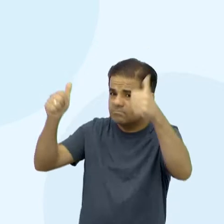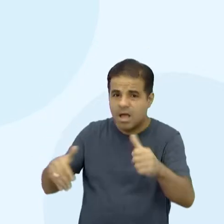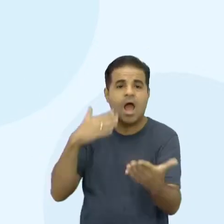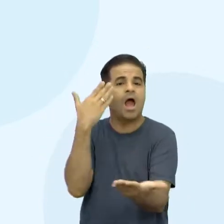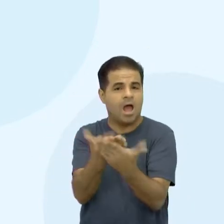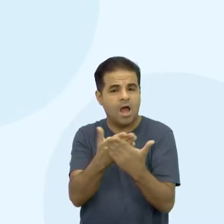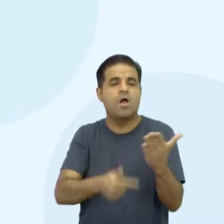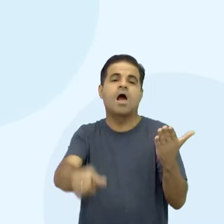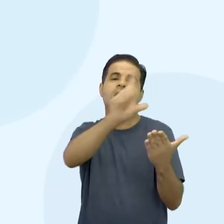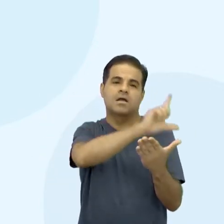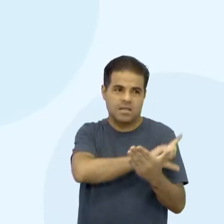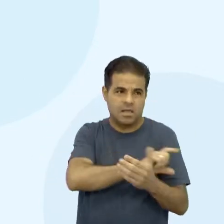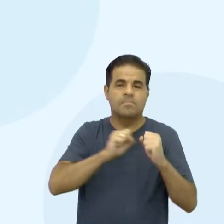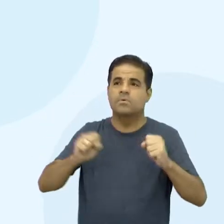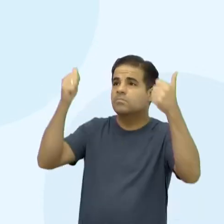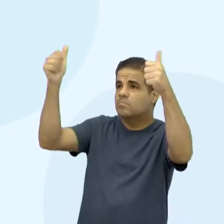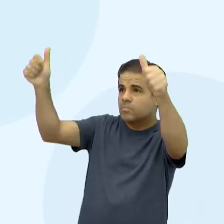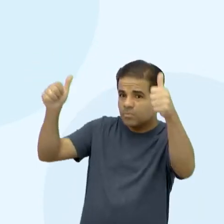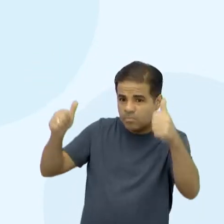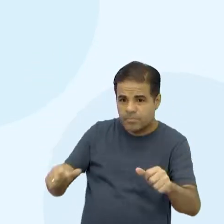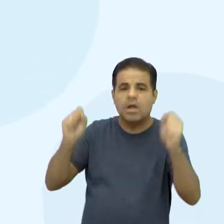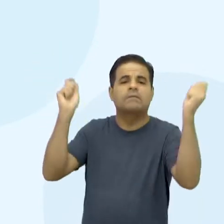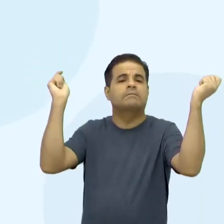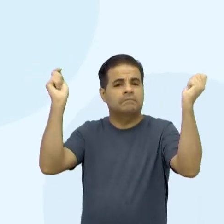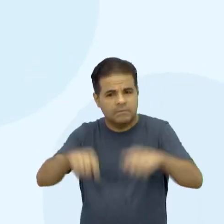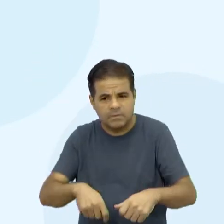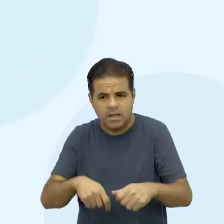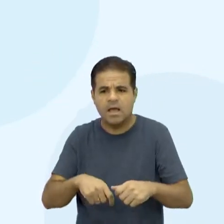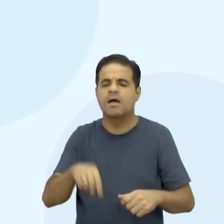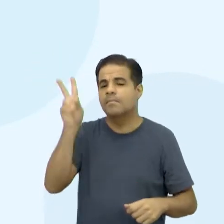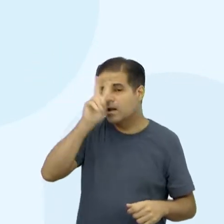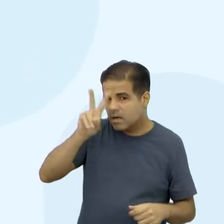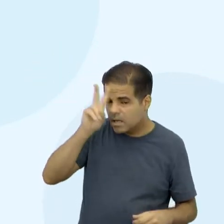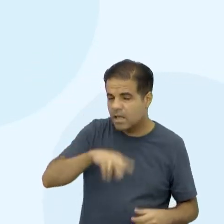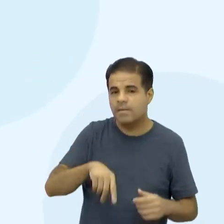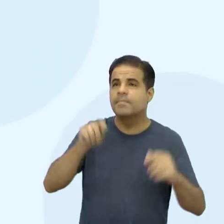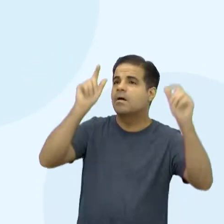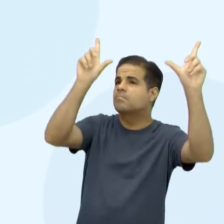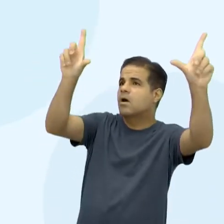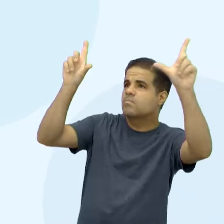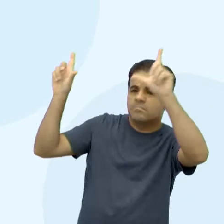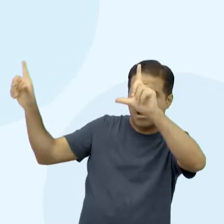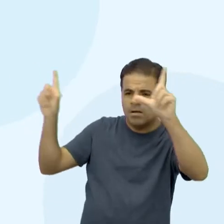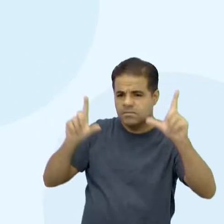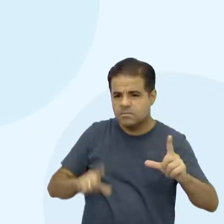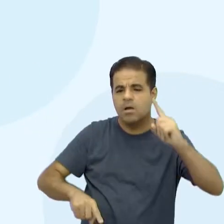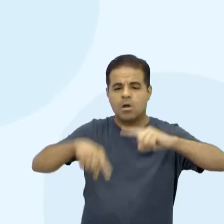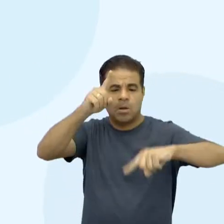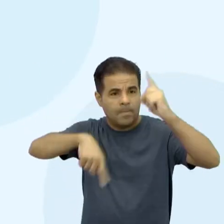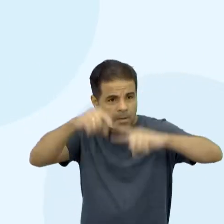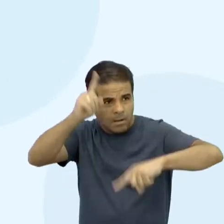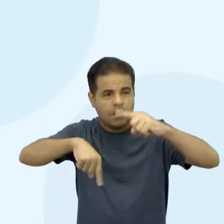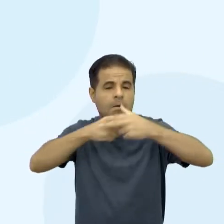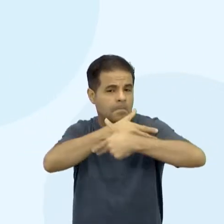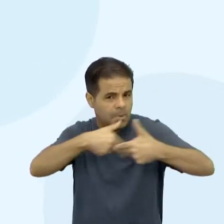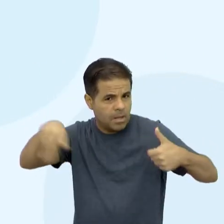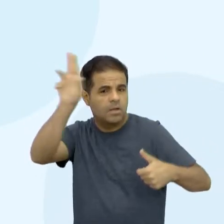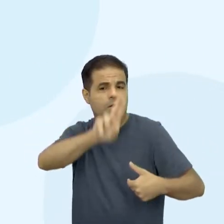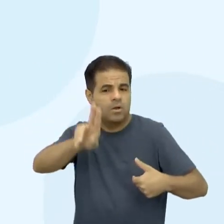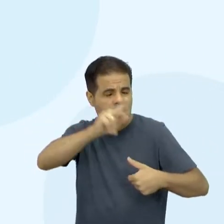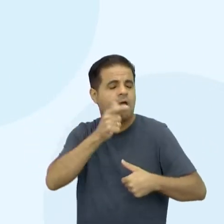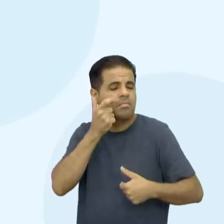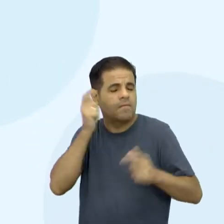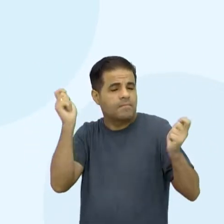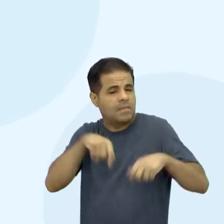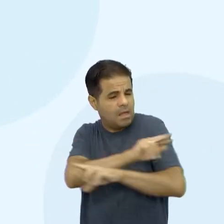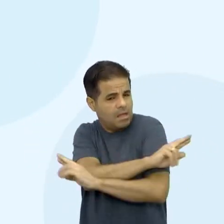anterior, posso fazer um pôster e posso fazer o banner. Lembrando que são os tamanhos, né, e os materiais que eu utilizo que vão